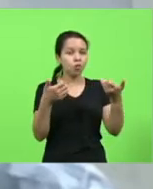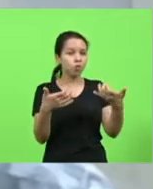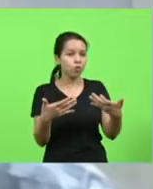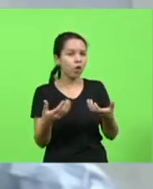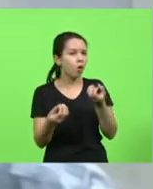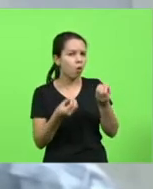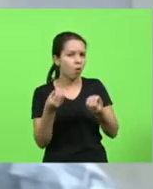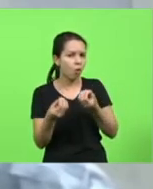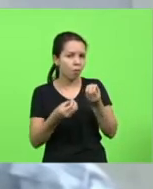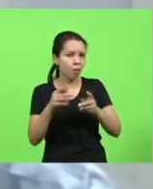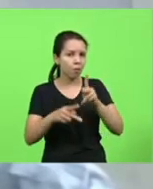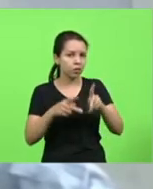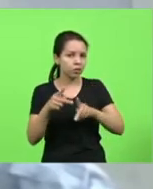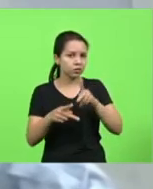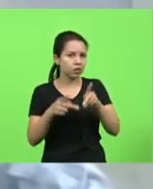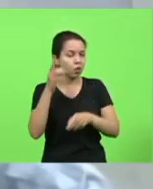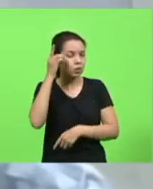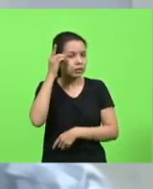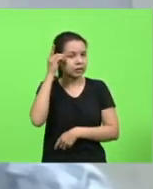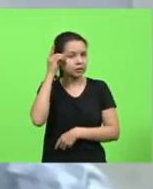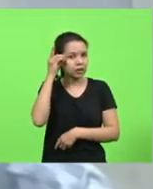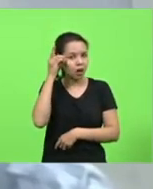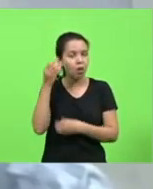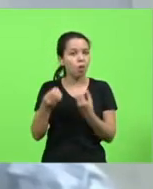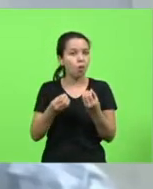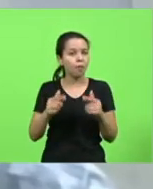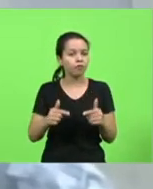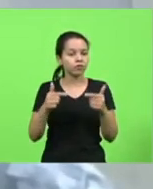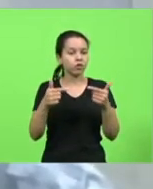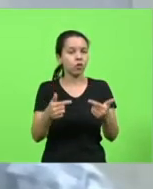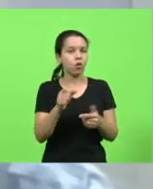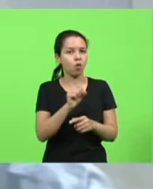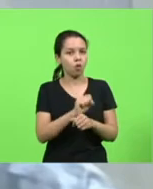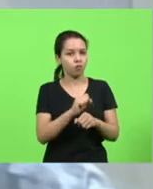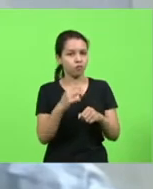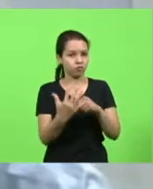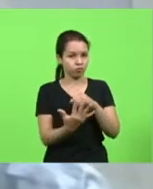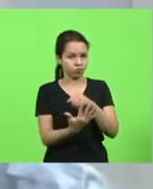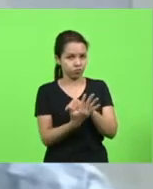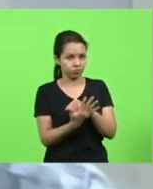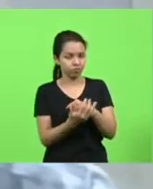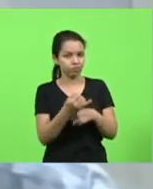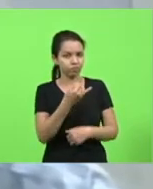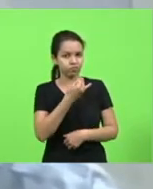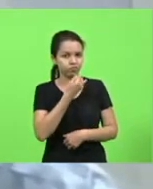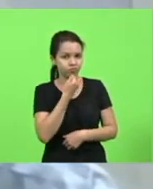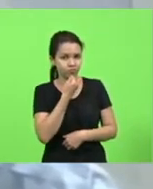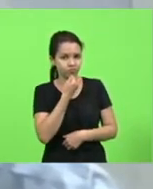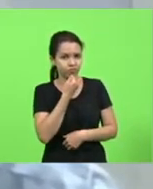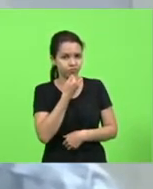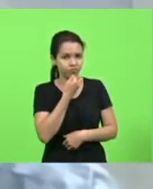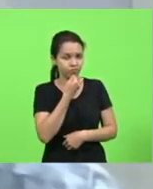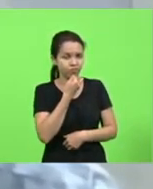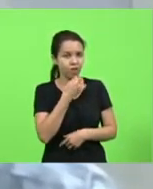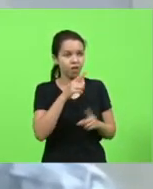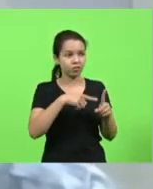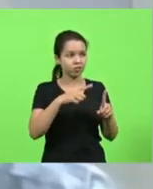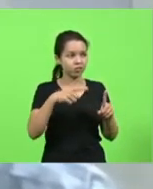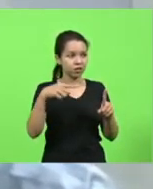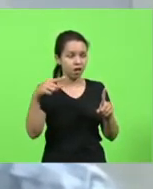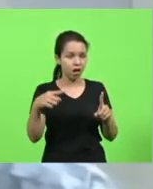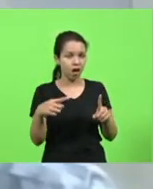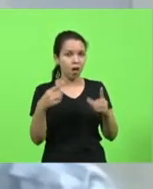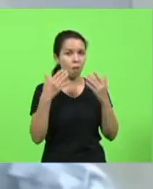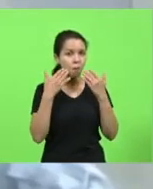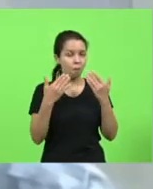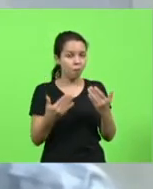Down está enfrentando a COVID-19. E, infelizmente, os dados vêm mostrando que são pessoas mais